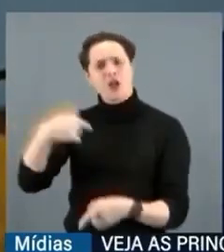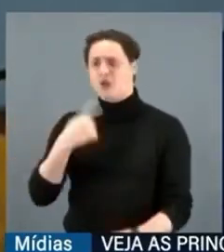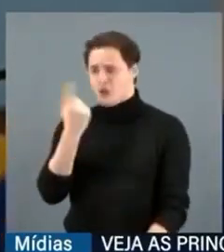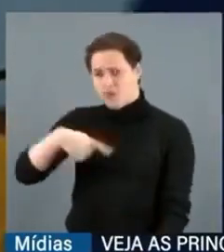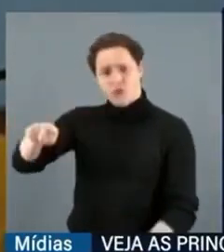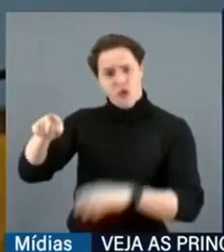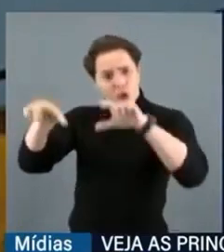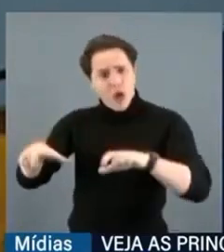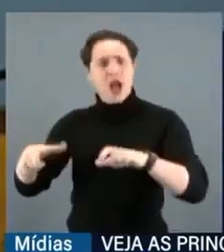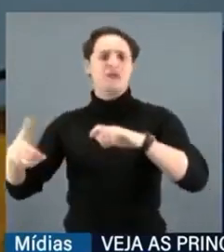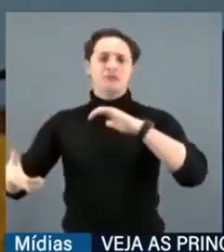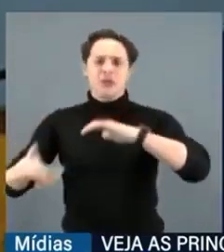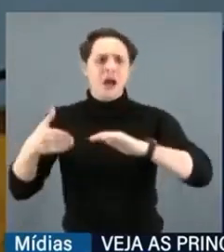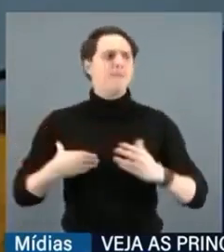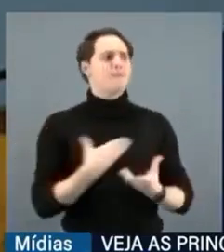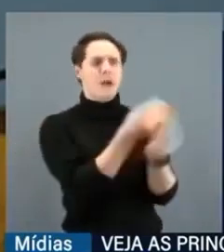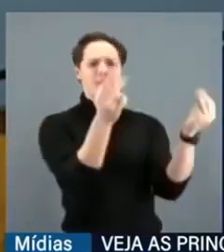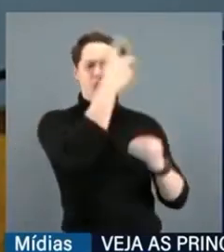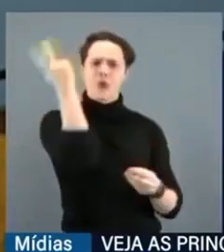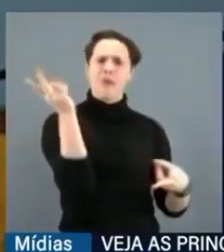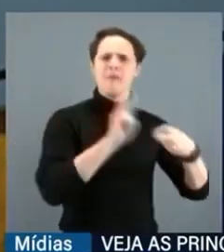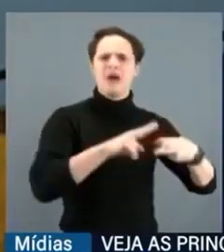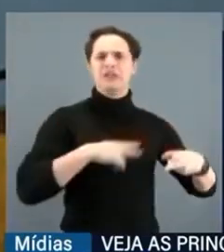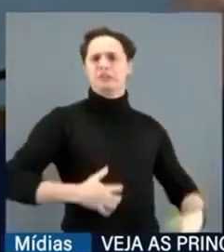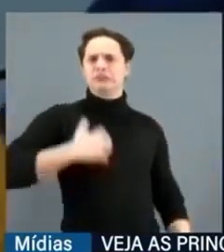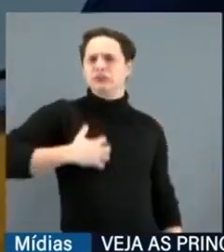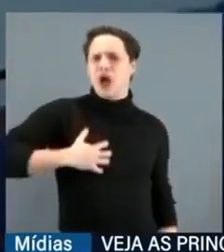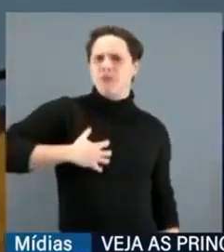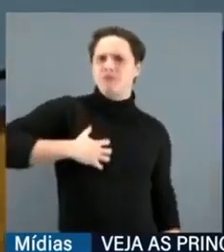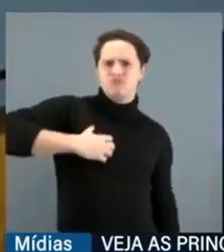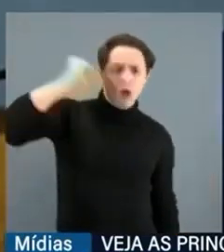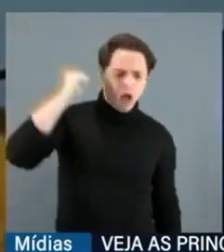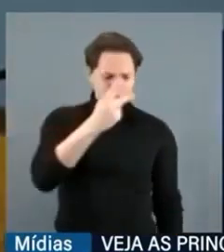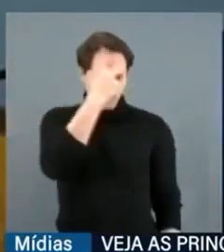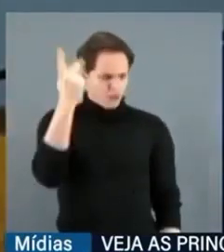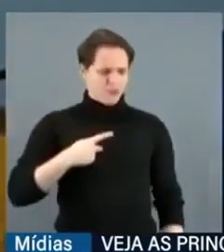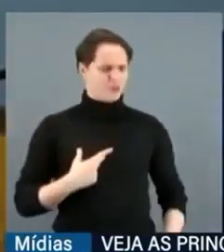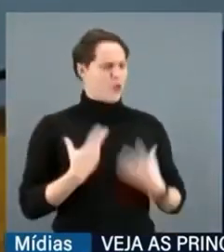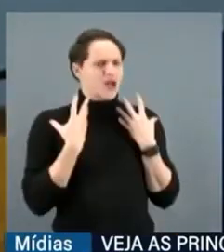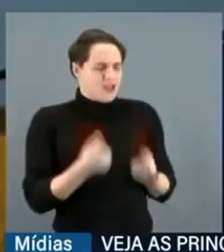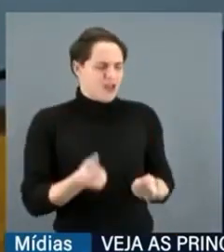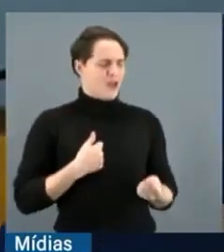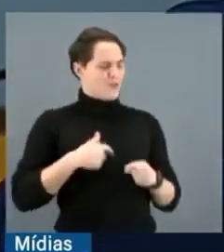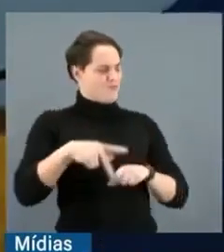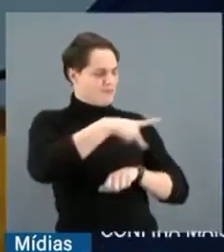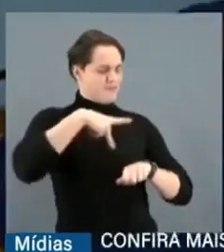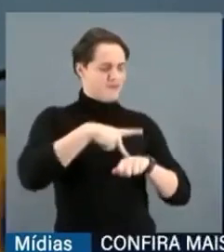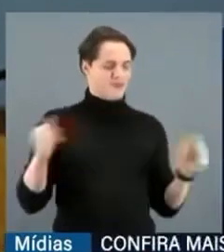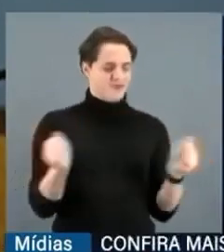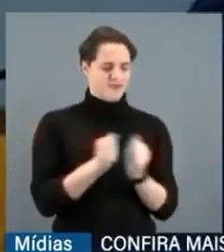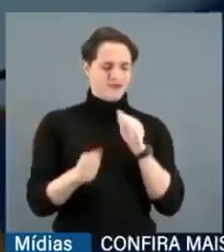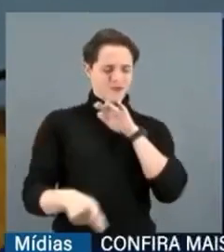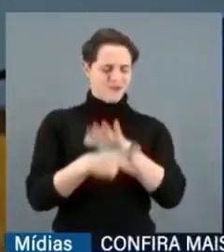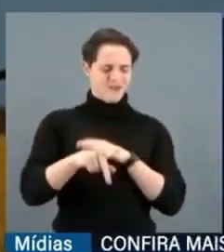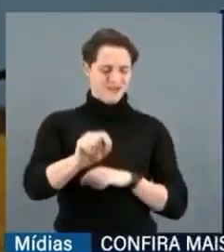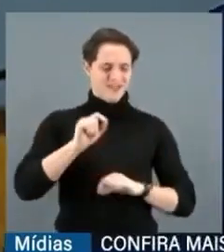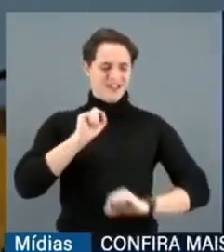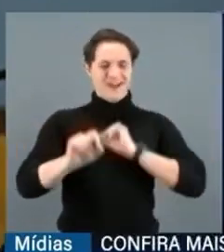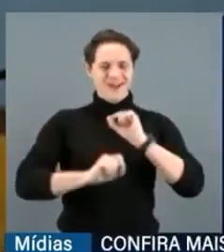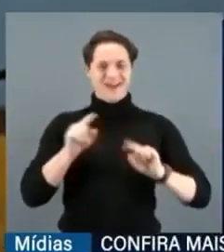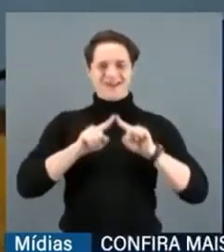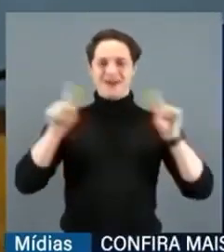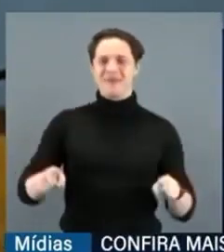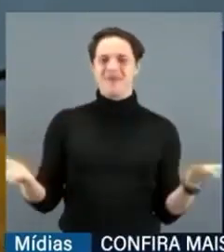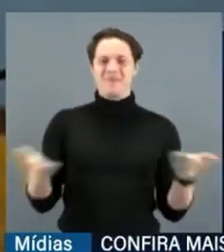essas pessoas, muitas delas estão presas, são revoltados, que não aceitam mais um país desse jeito aqui, e que nós podemos tomar vergonha na cara e